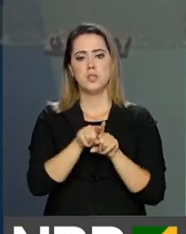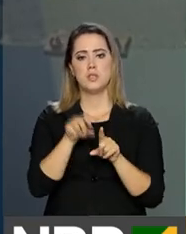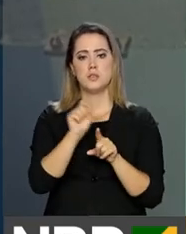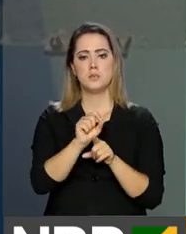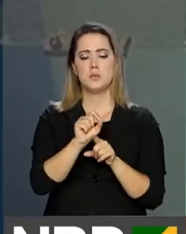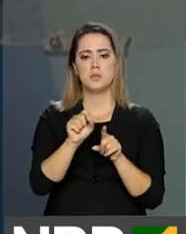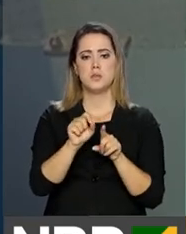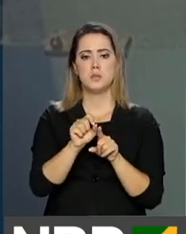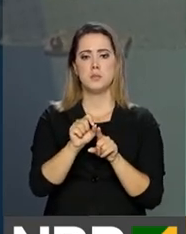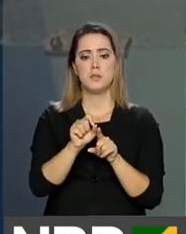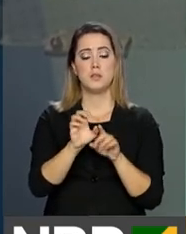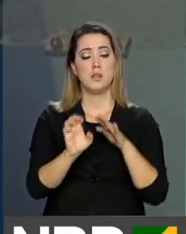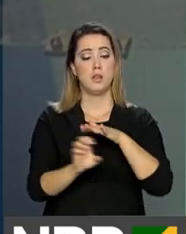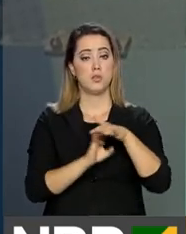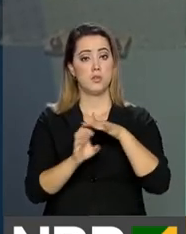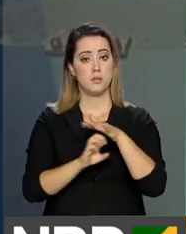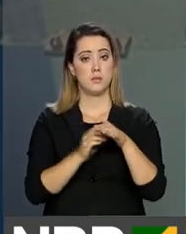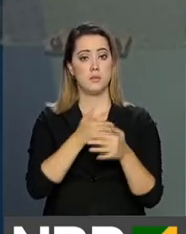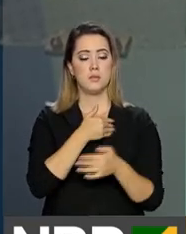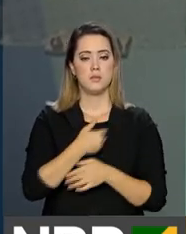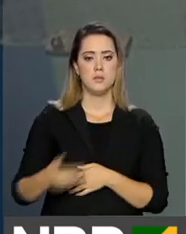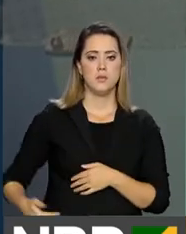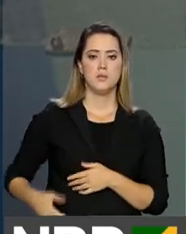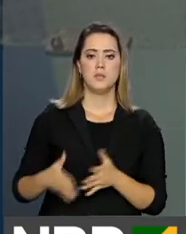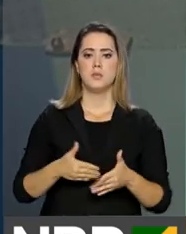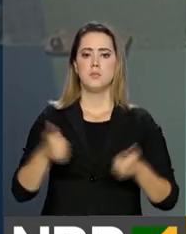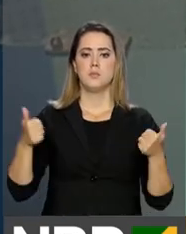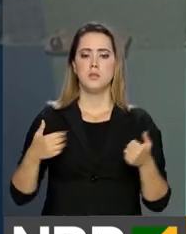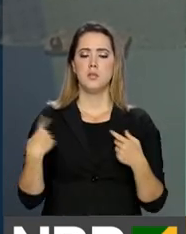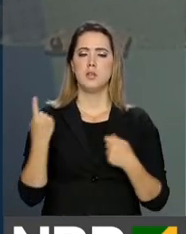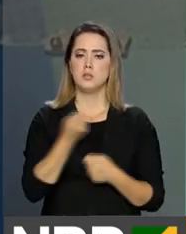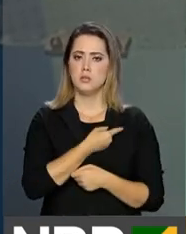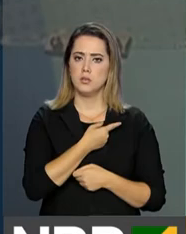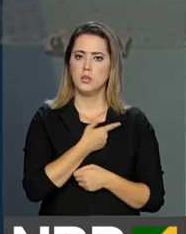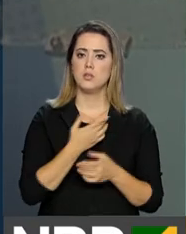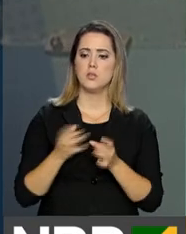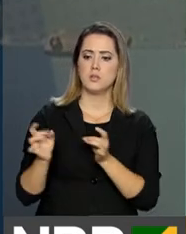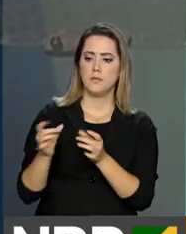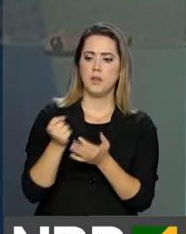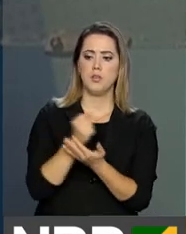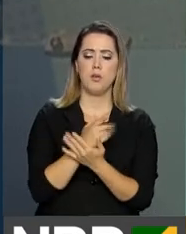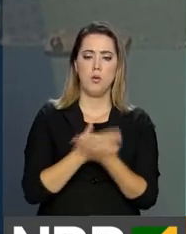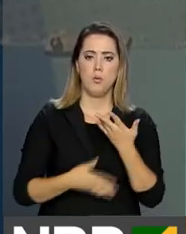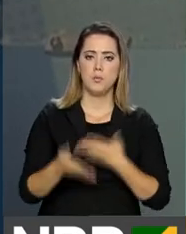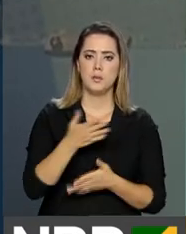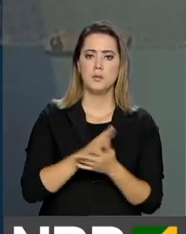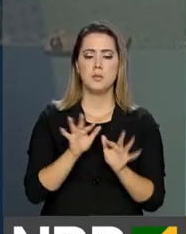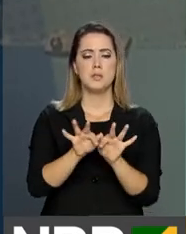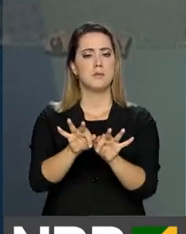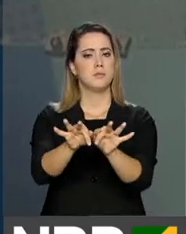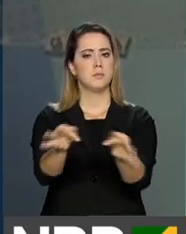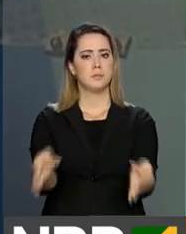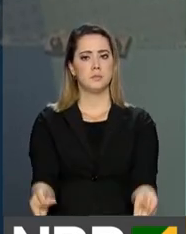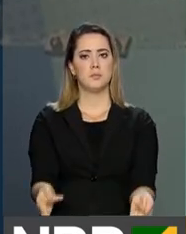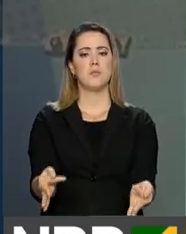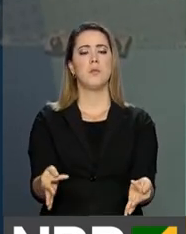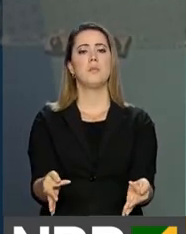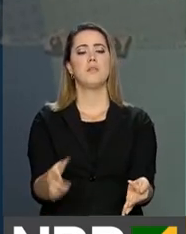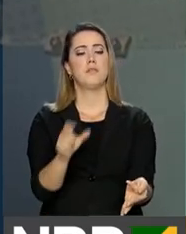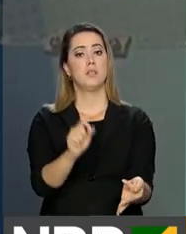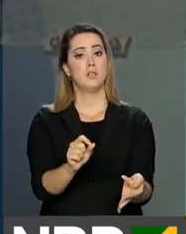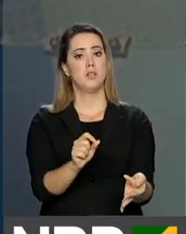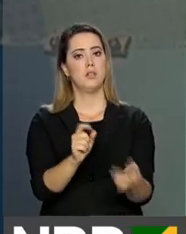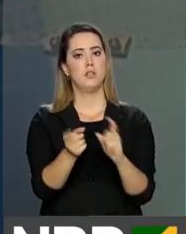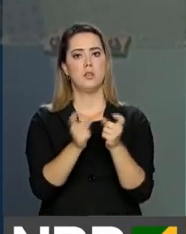aprimorando muito nosso ambiente de negócios e, tal como disse o ministro, desburocratizando procedimentos